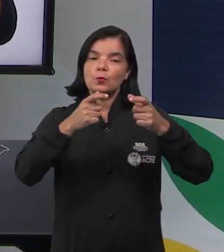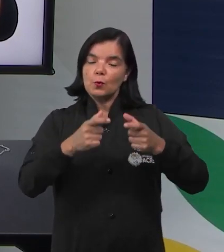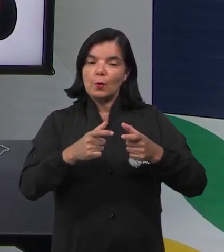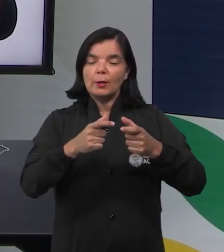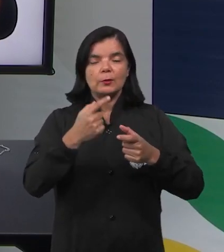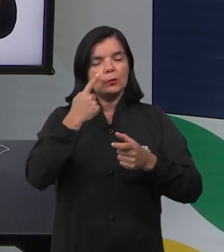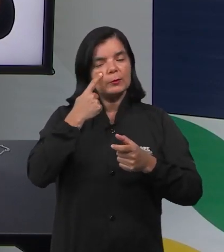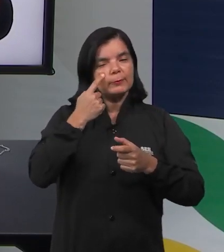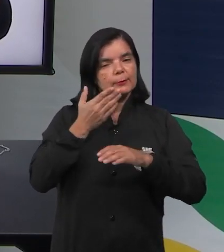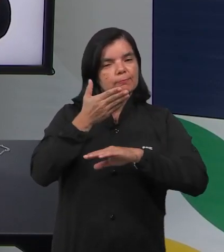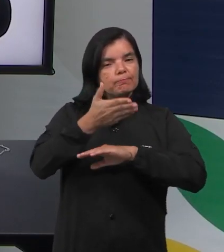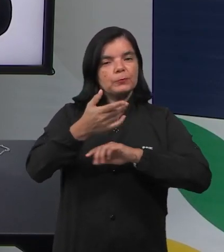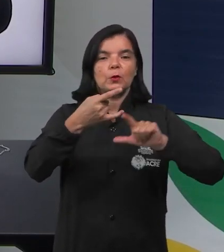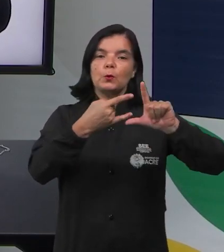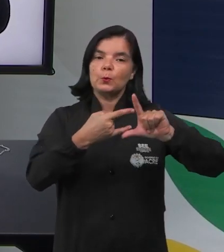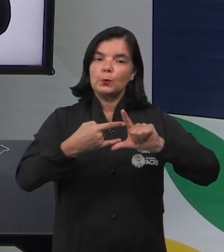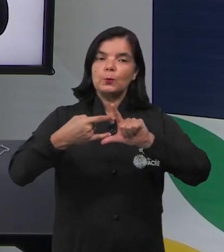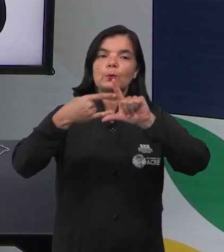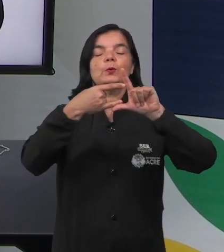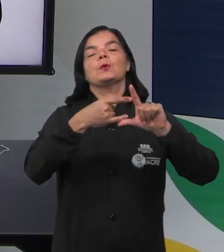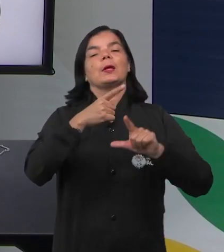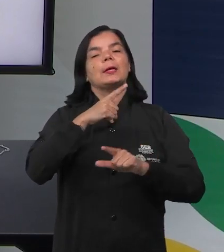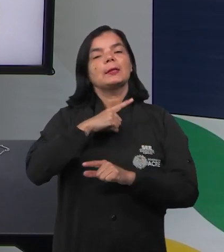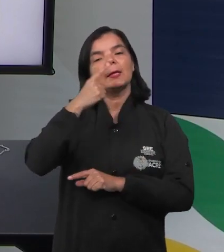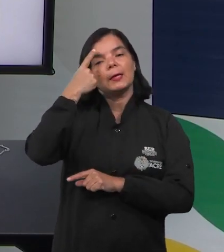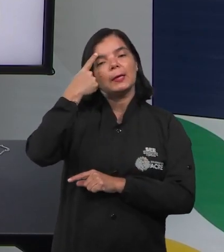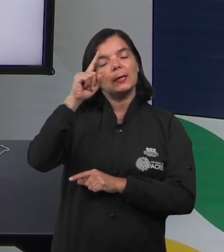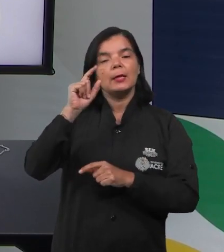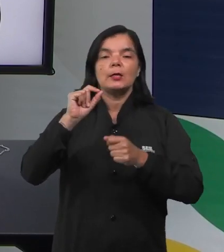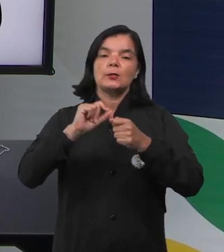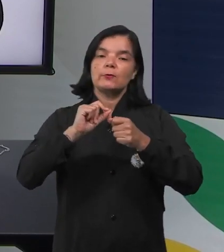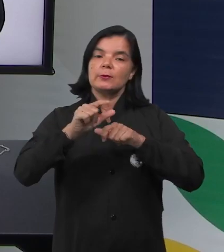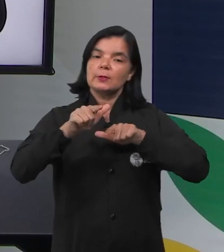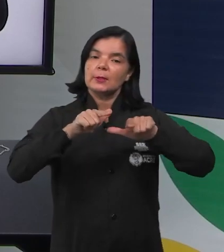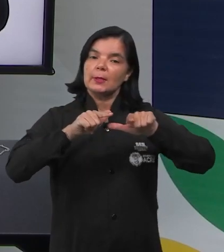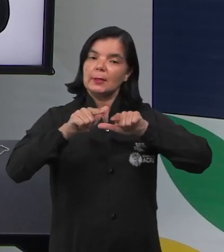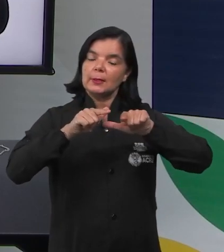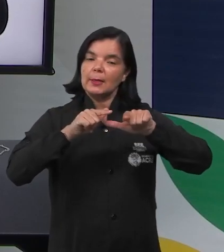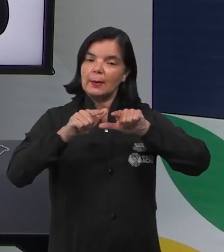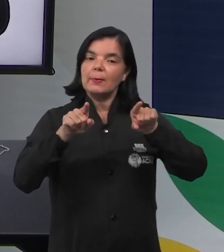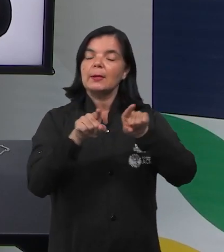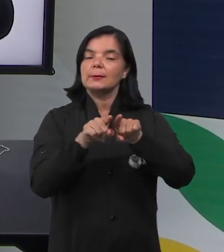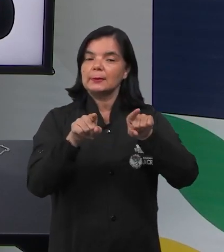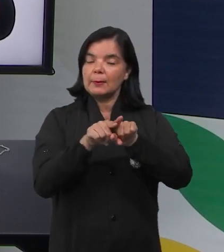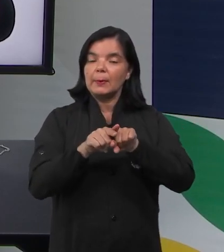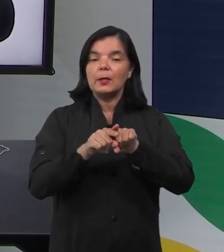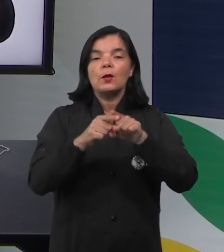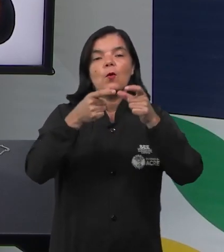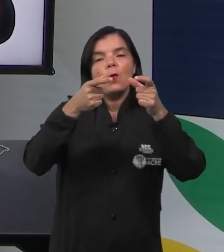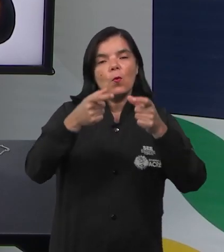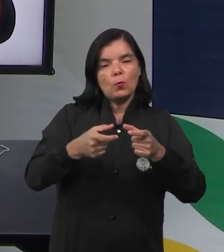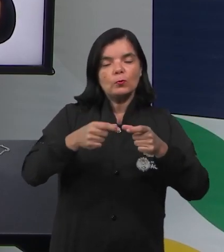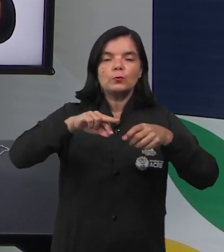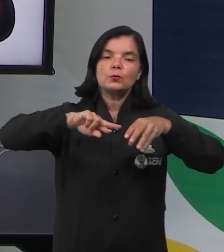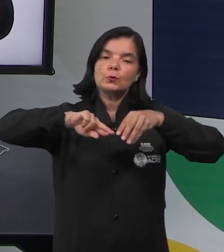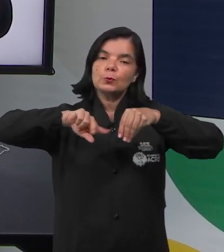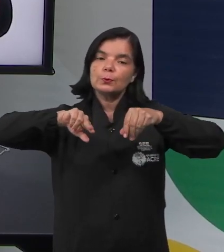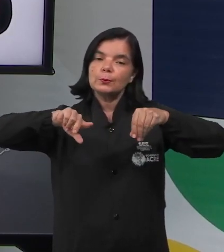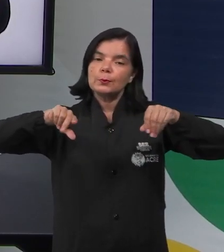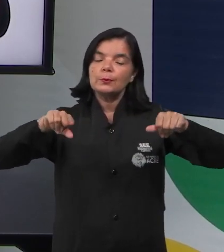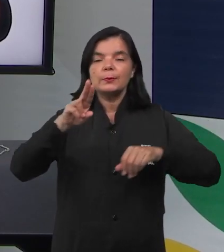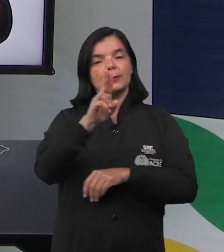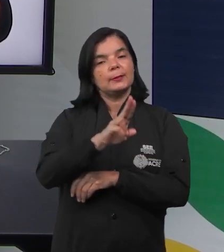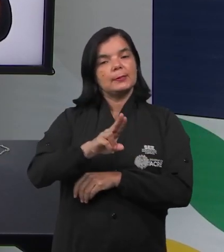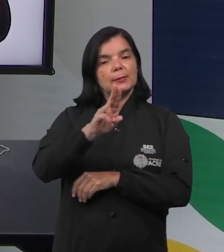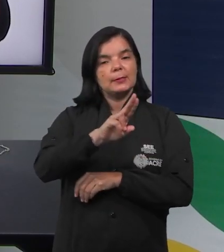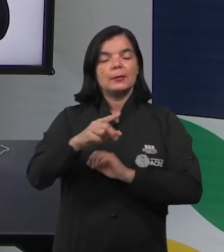quando você acessar a plataforma, tem uma ideia de produção de trabalho lá, que é realmente onde esses minerais eles são usados.